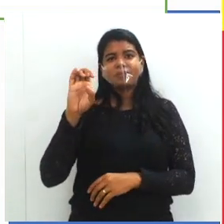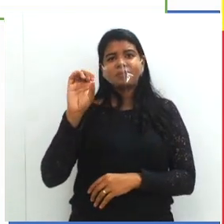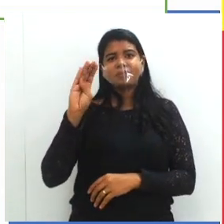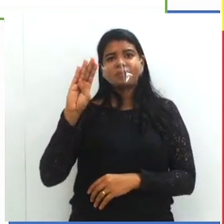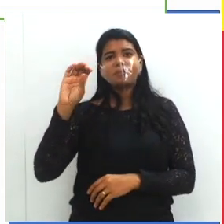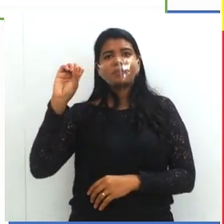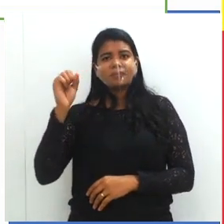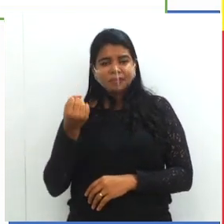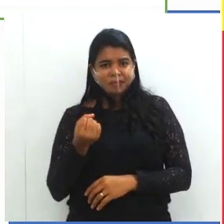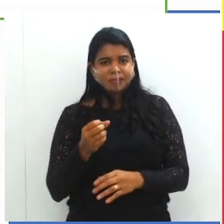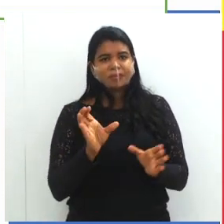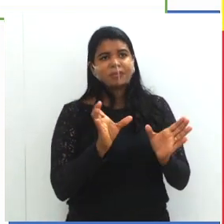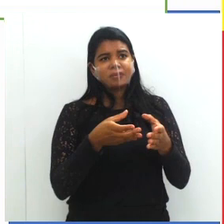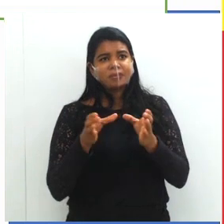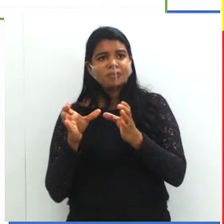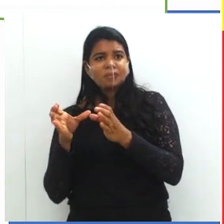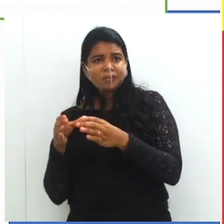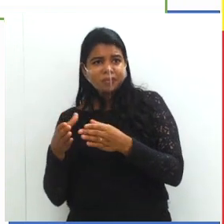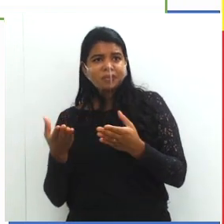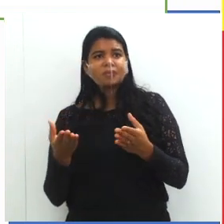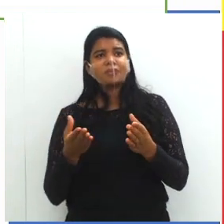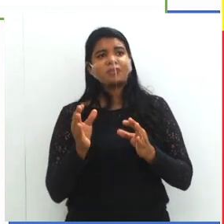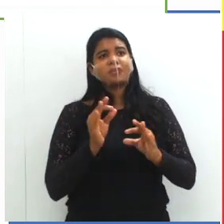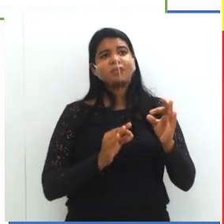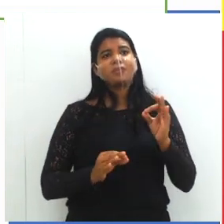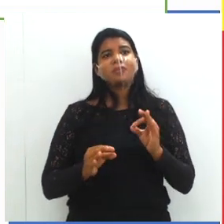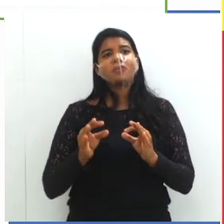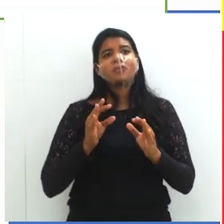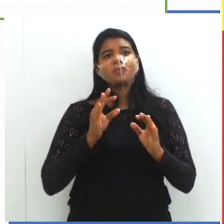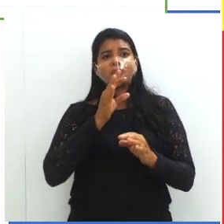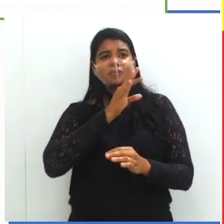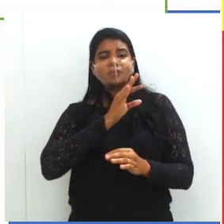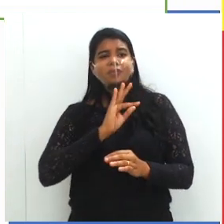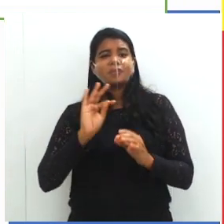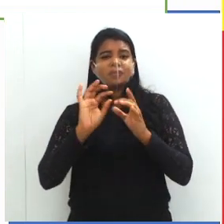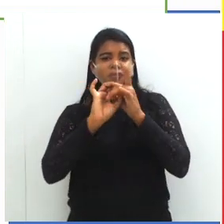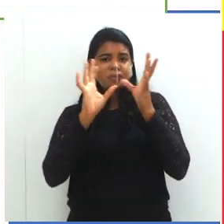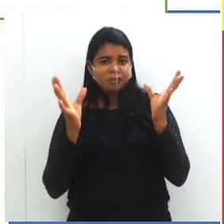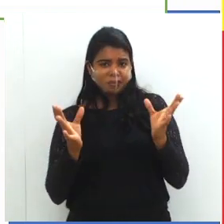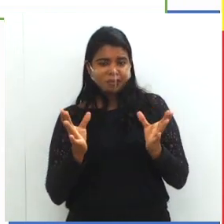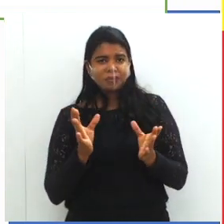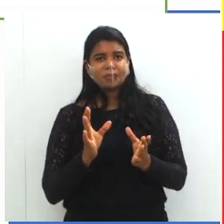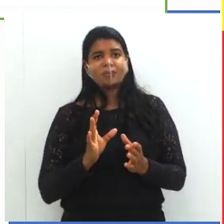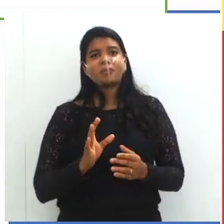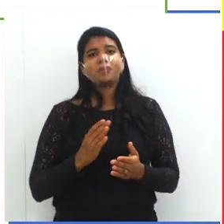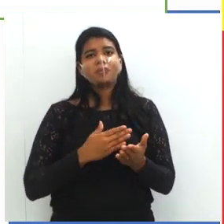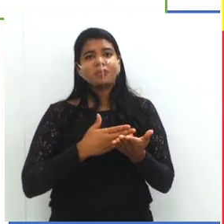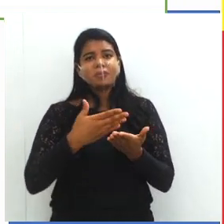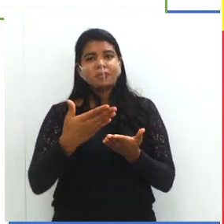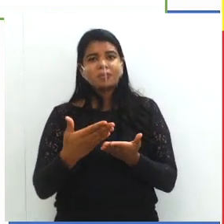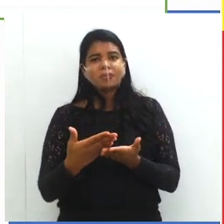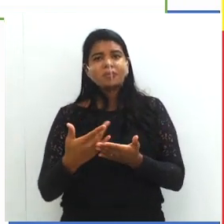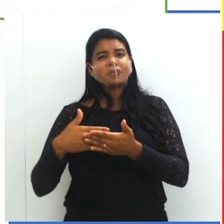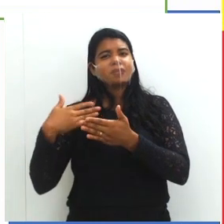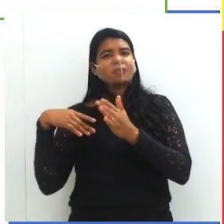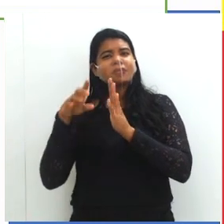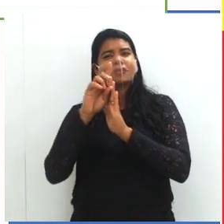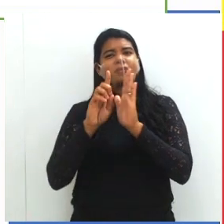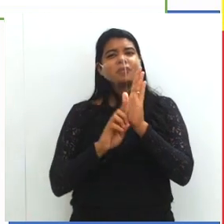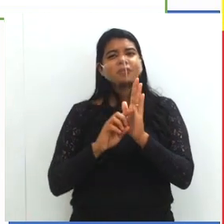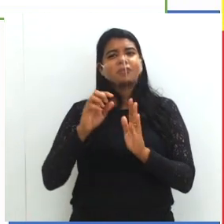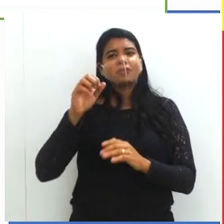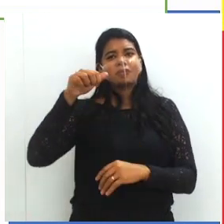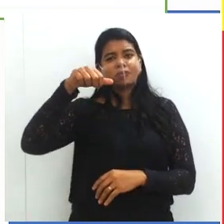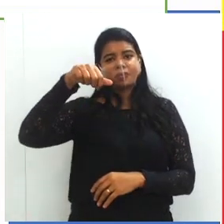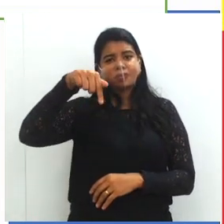SEBs, das comunidades eclesiais de base, e pela teologia da libertação, principalmente nas